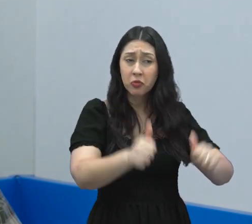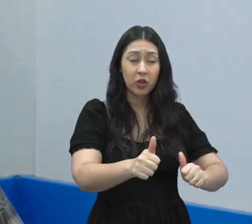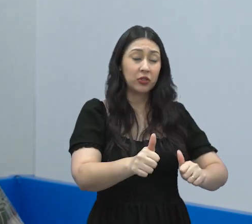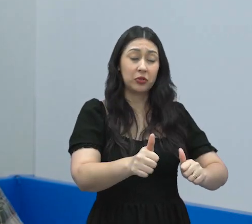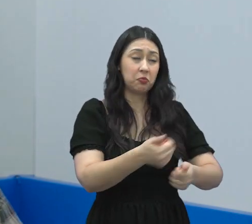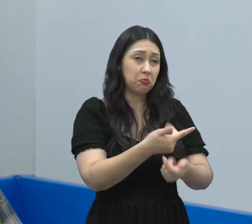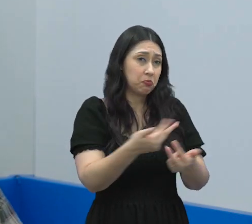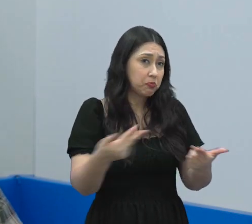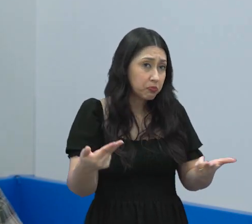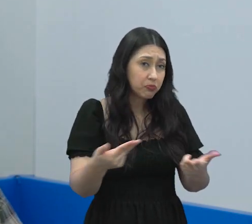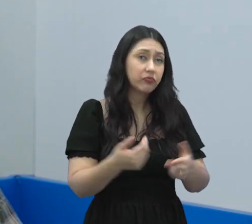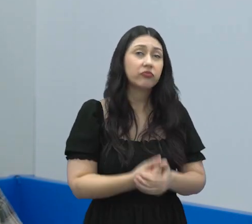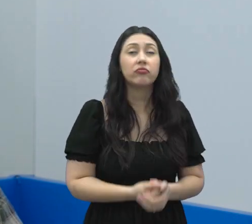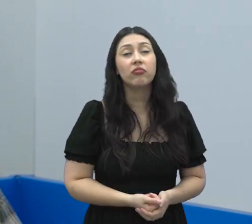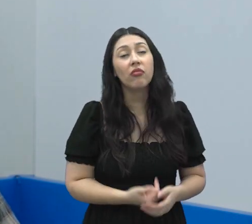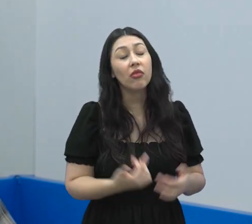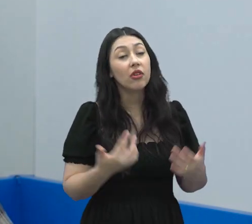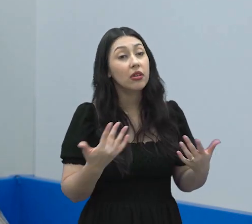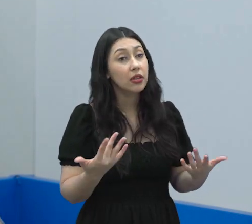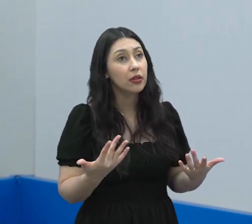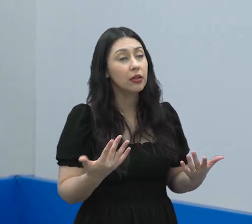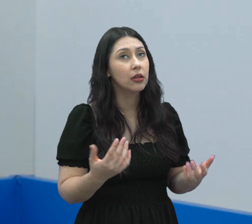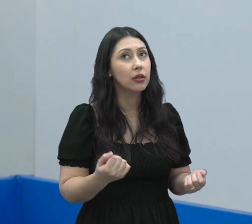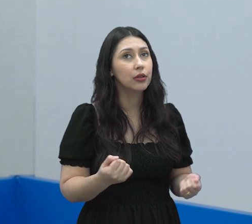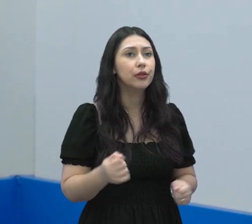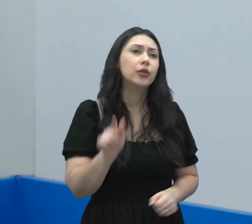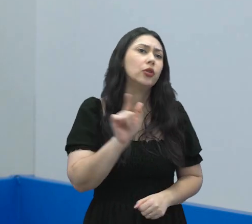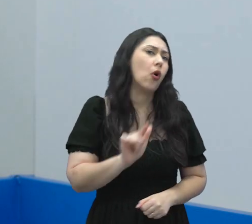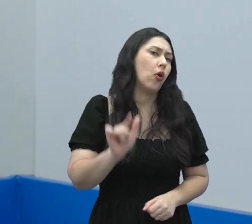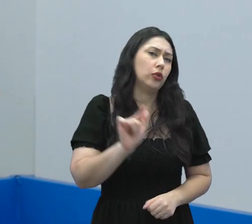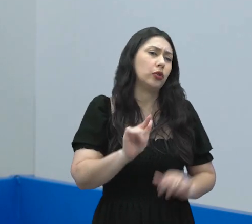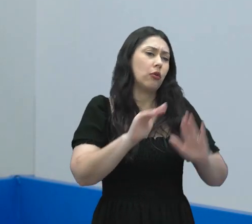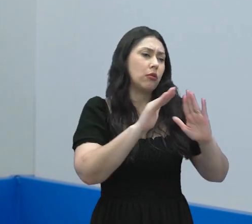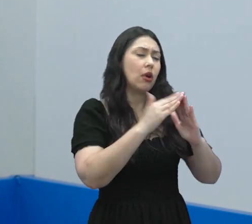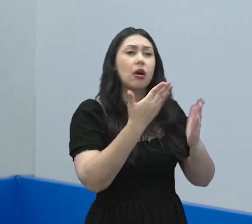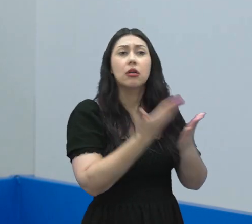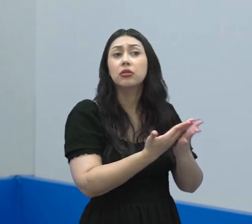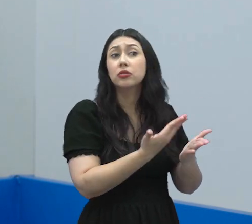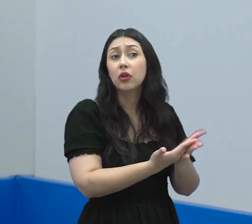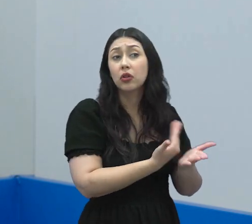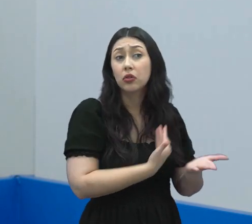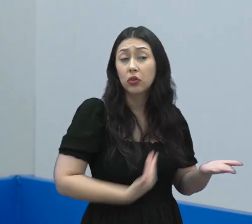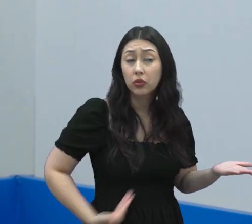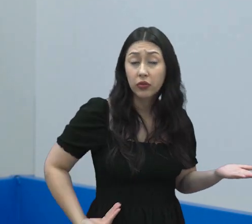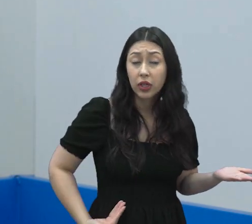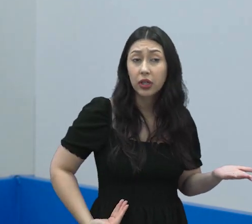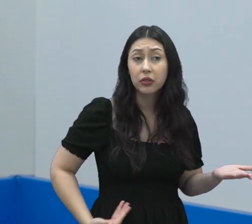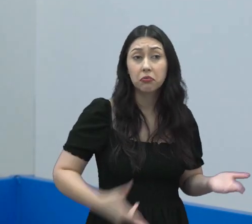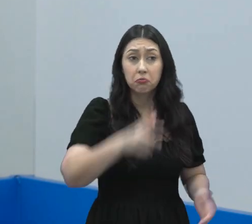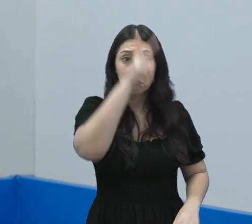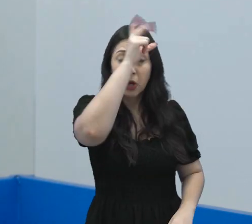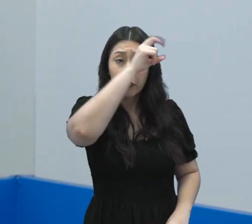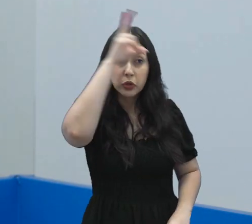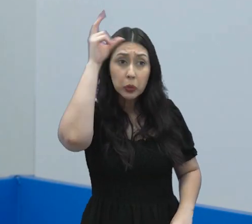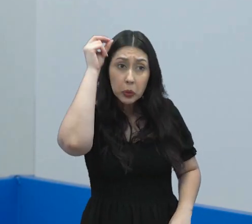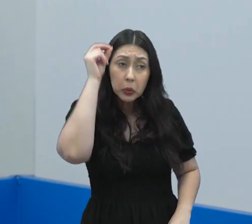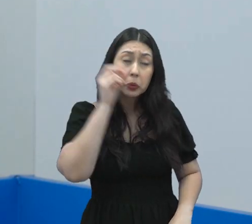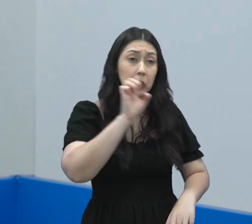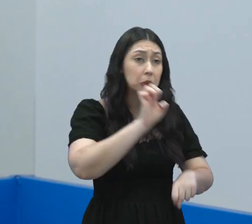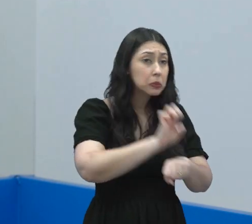a uma série de questões. Então, é evidente que as escolas públicas